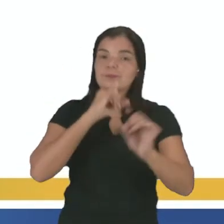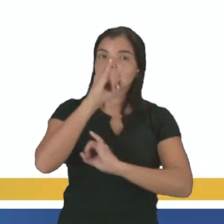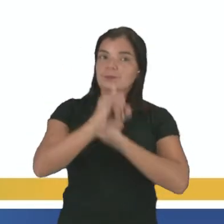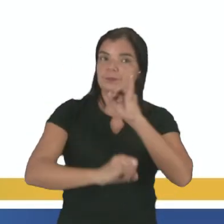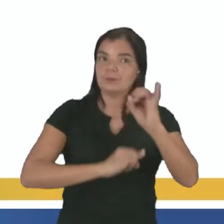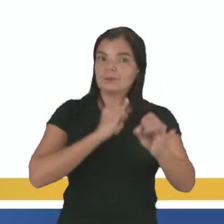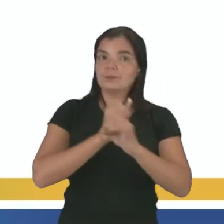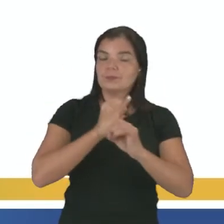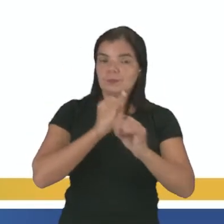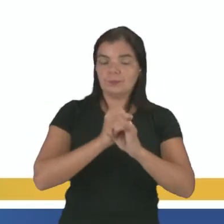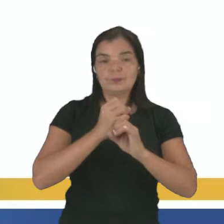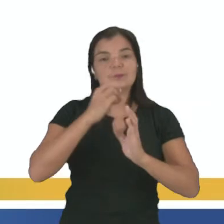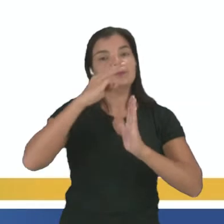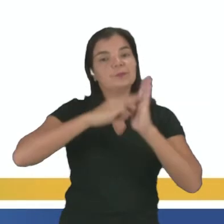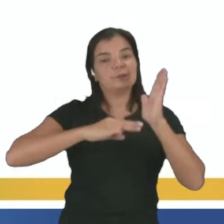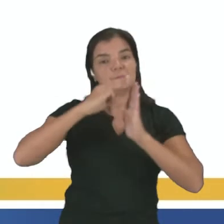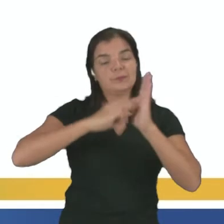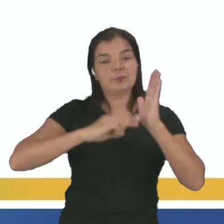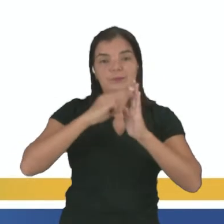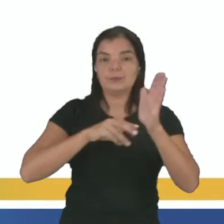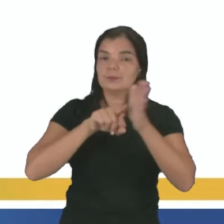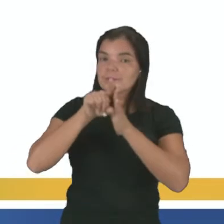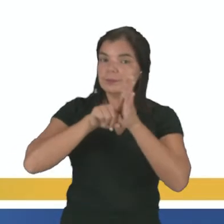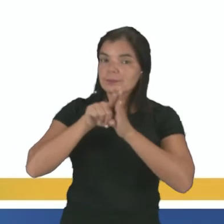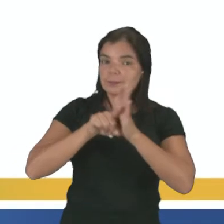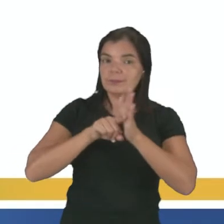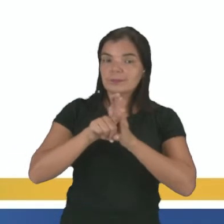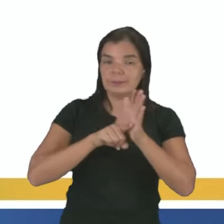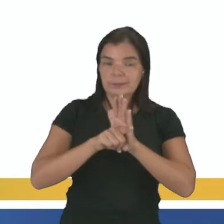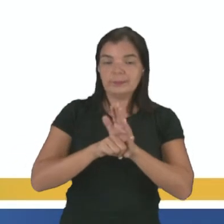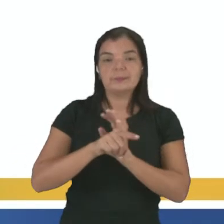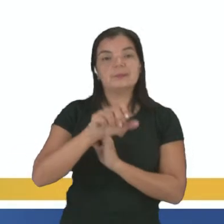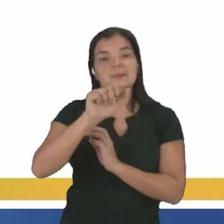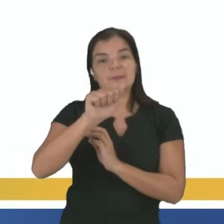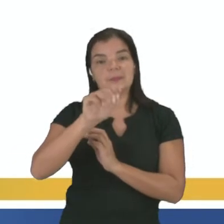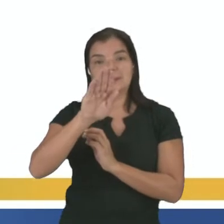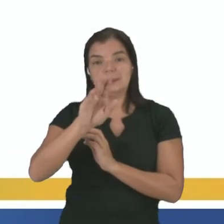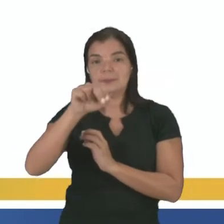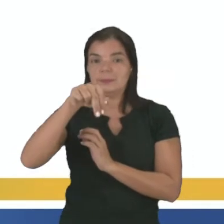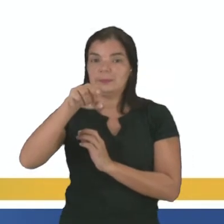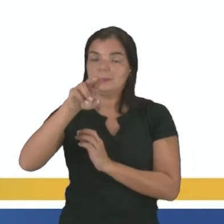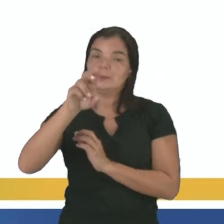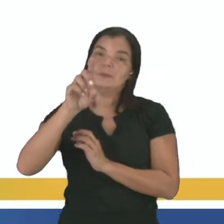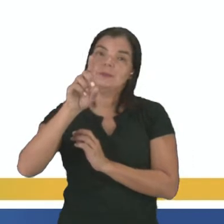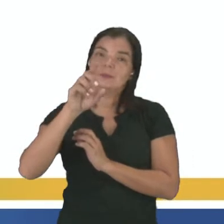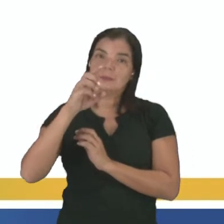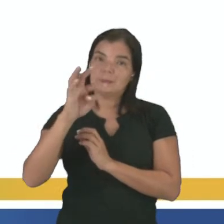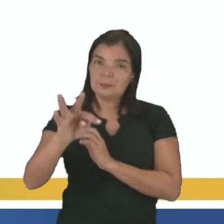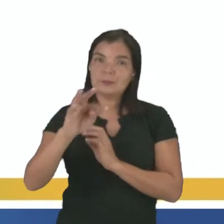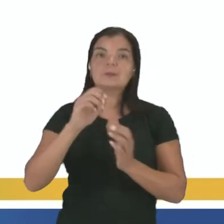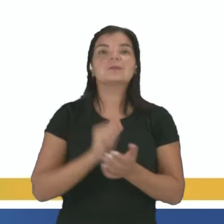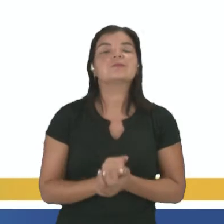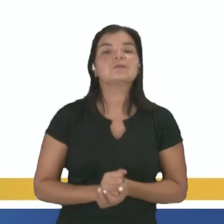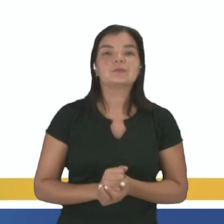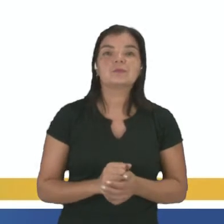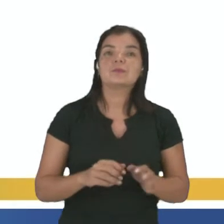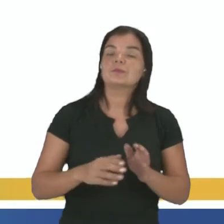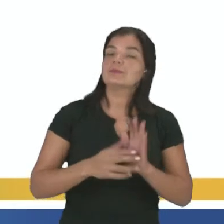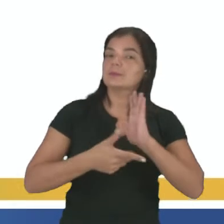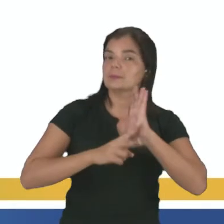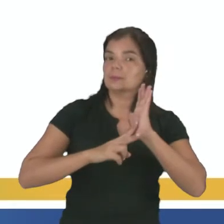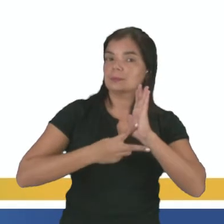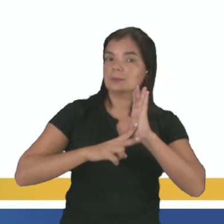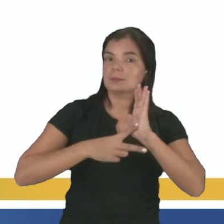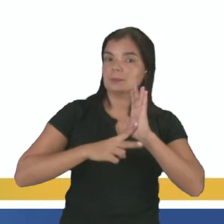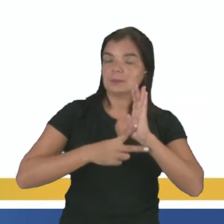internet, metodologia científica, ABNT, tá? Associação Brasileira de Normas